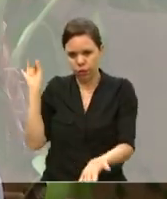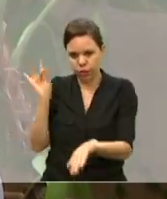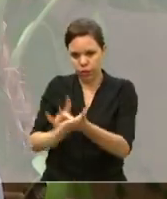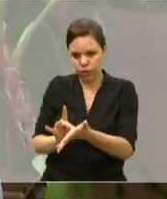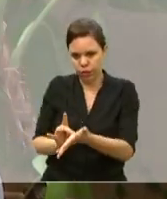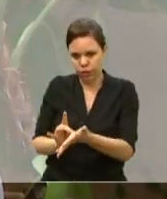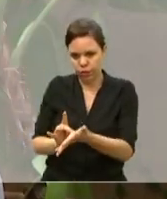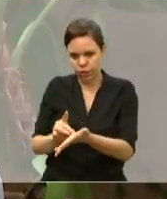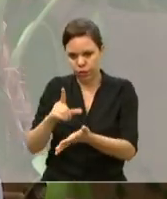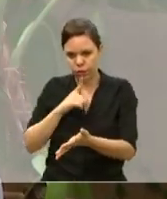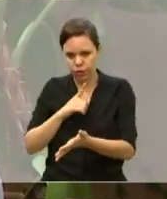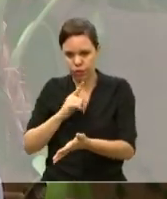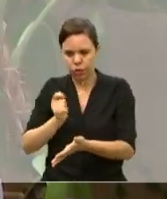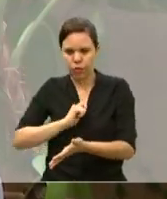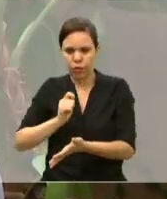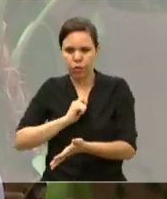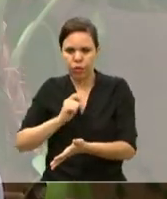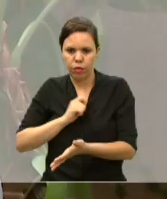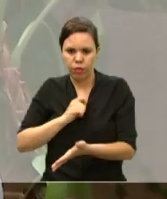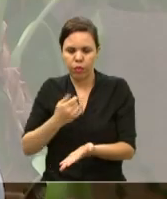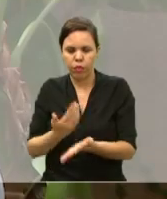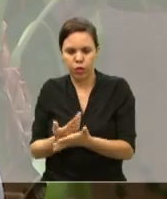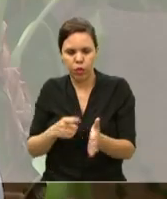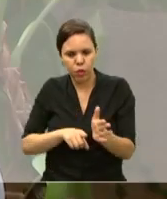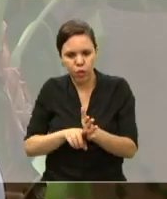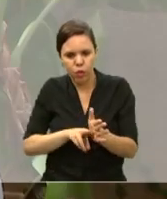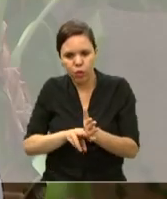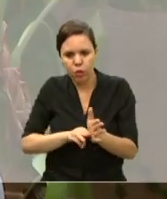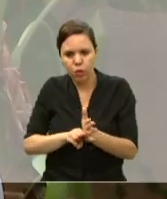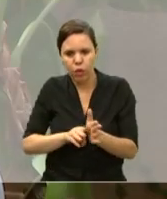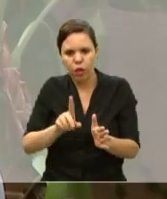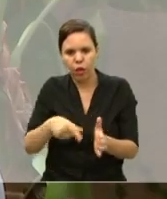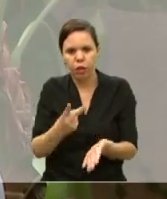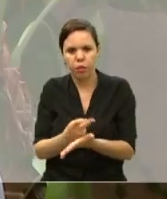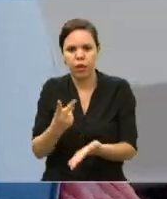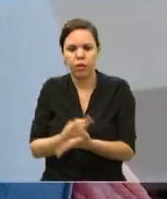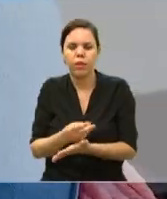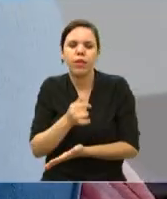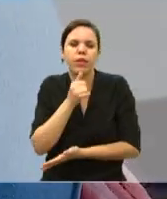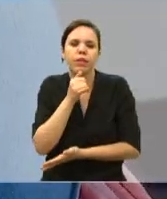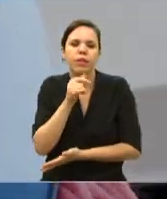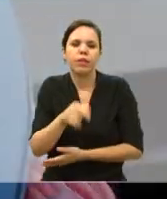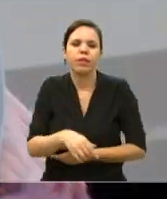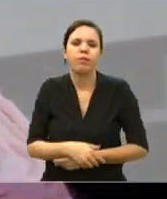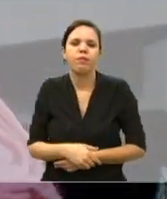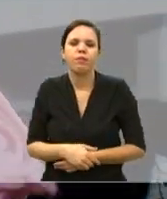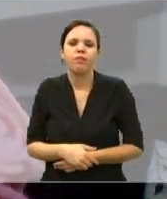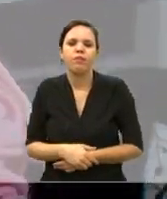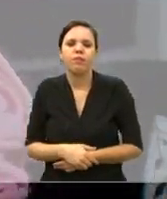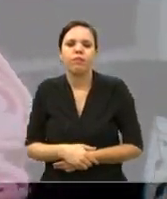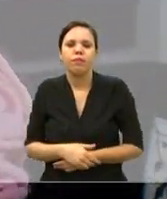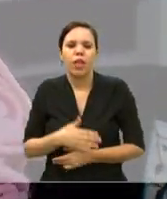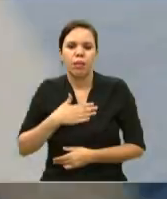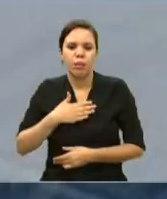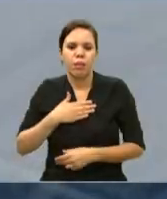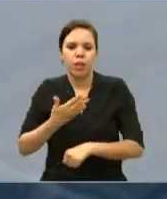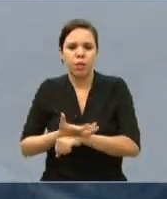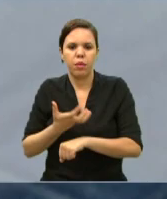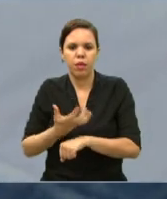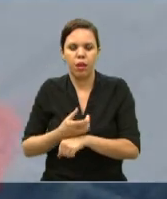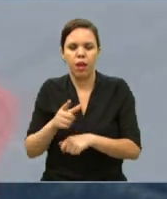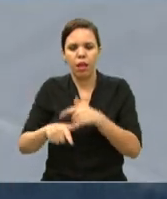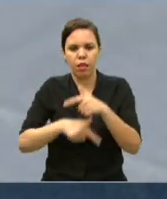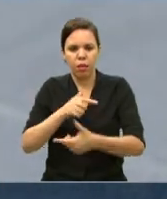essência, baseada na antroposofia, essencialmente, ela é a mesma. Eu vou dar um exemplo da minha matéria, que é